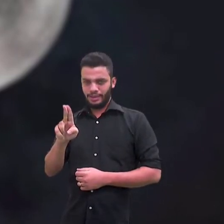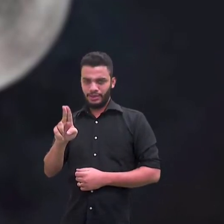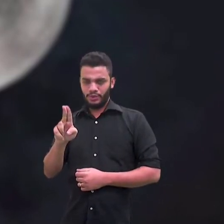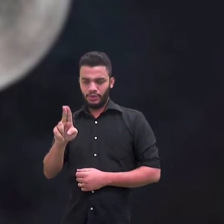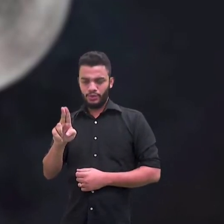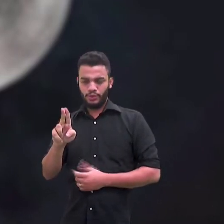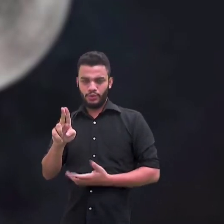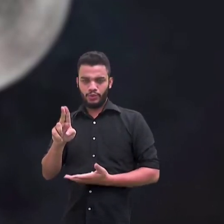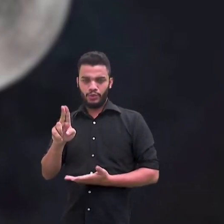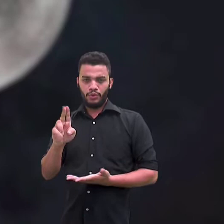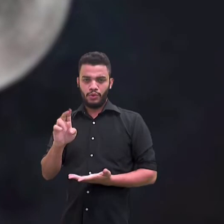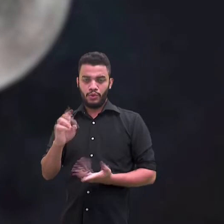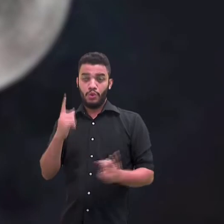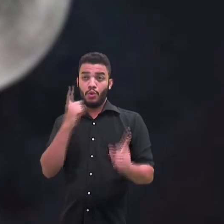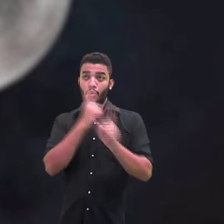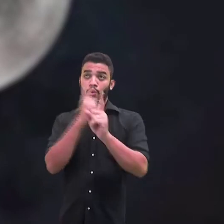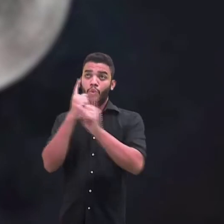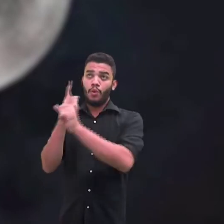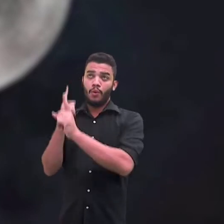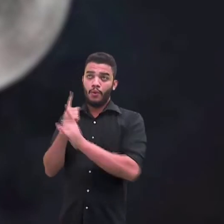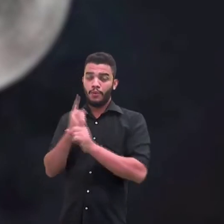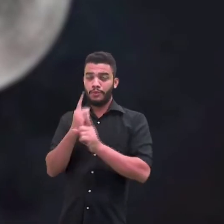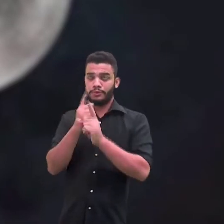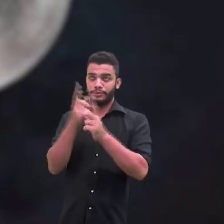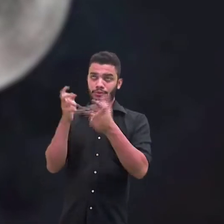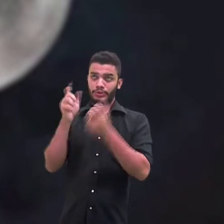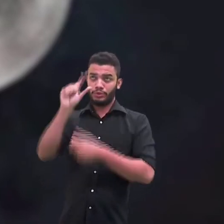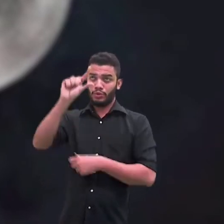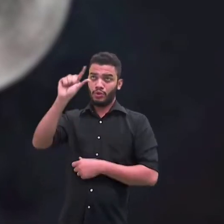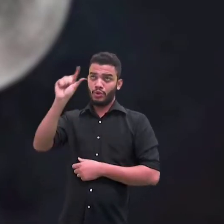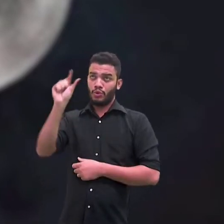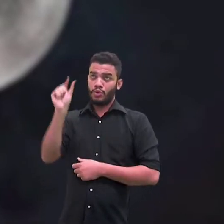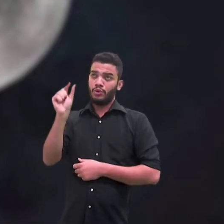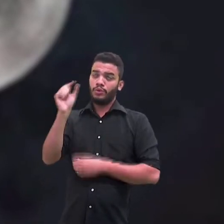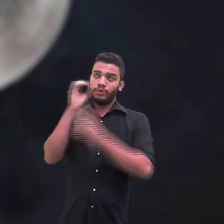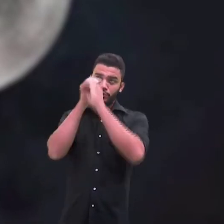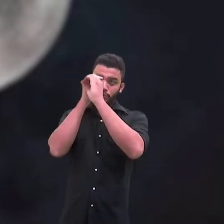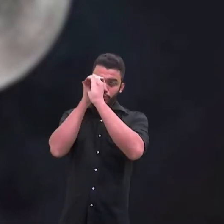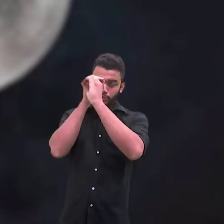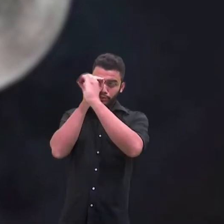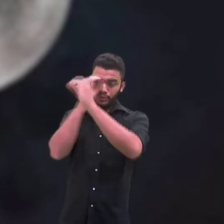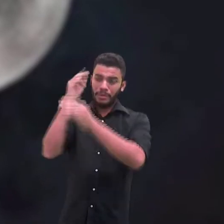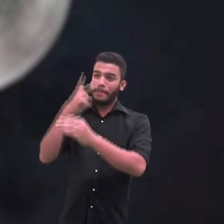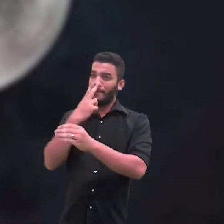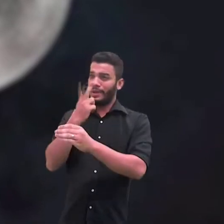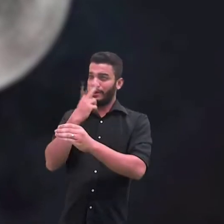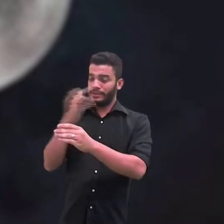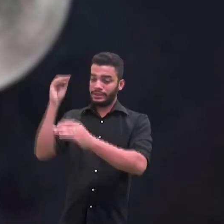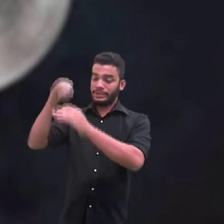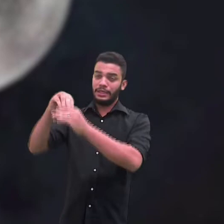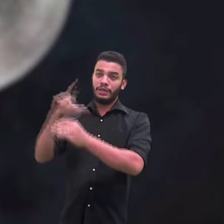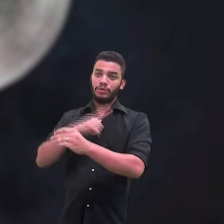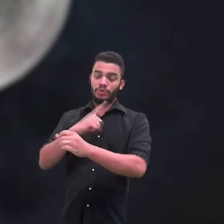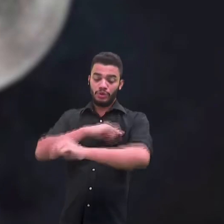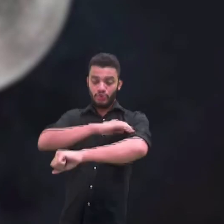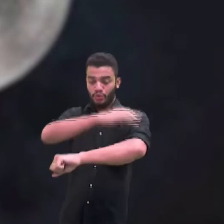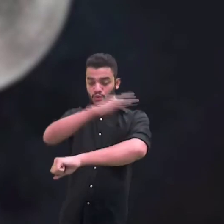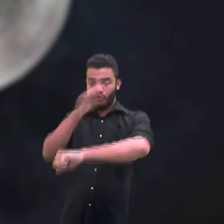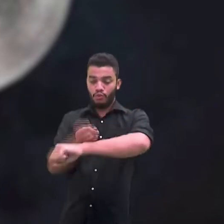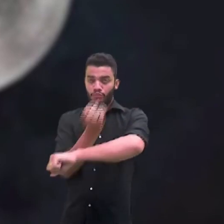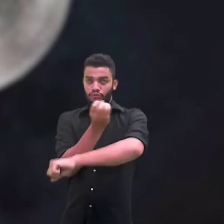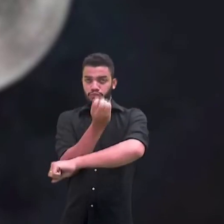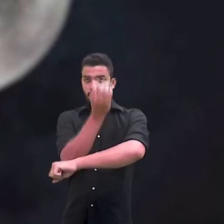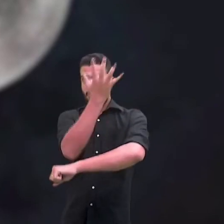o que é constituído de material rochoso e se caracteriza por uma intensa atividade vulcânica. Segundo a NASA, trata-se do